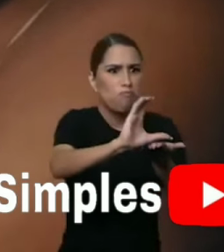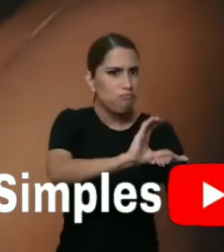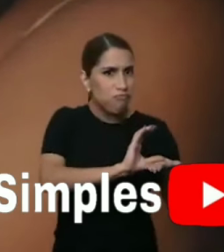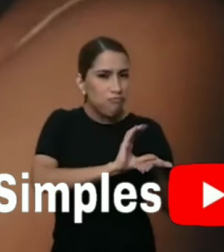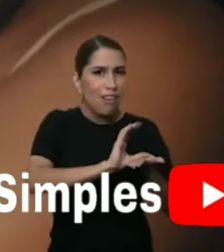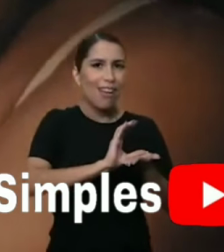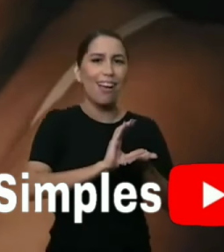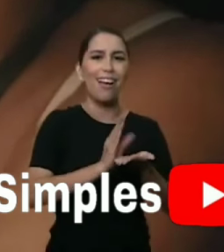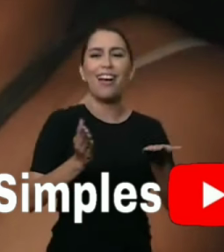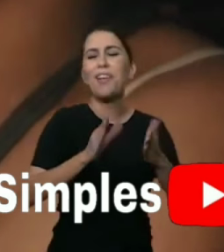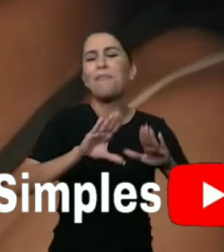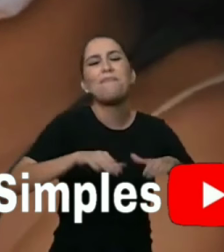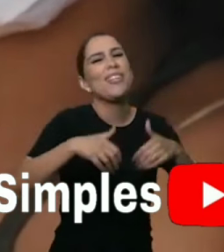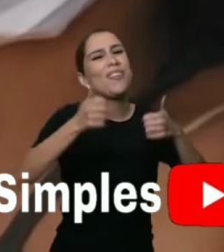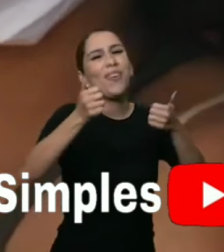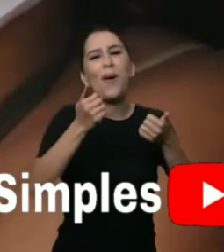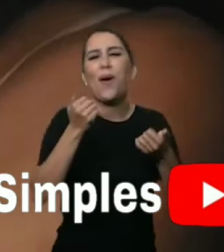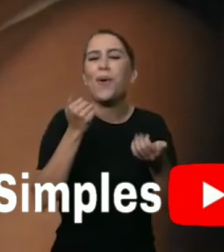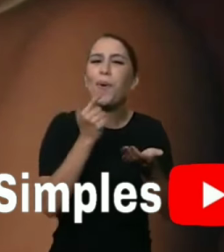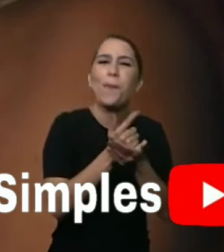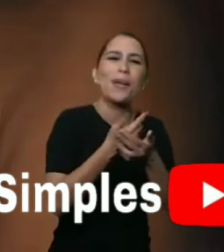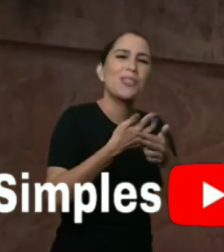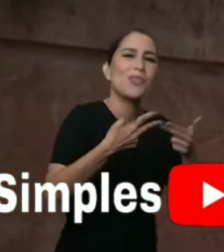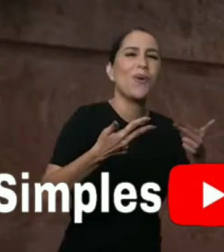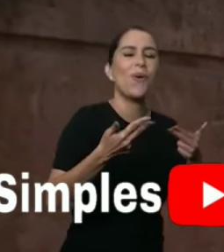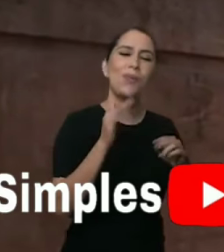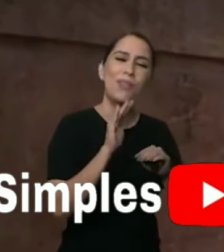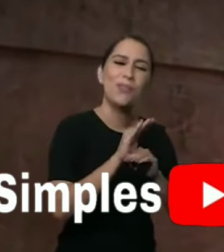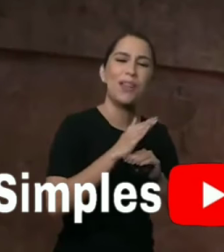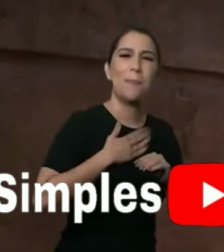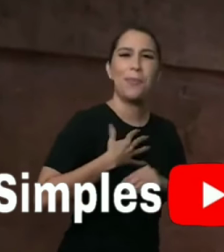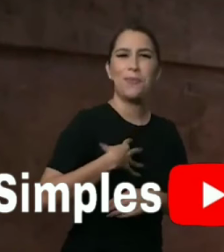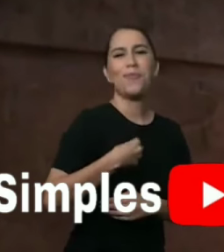tudo. Pagar as continhas.